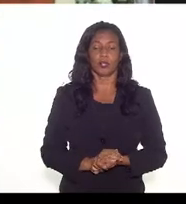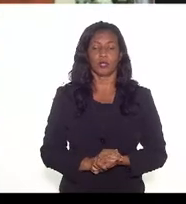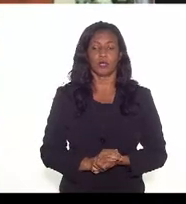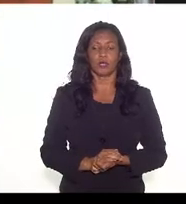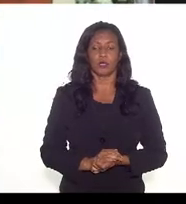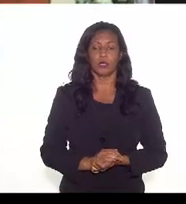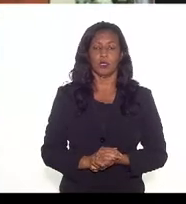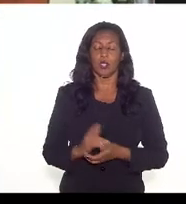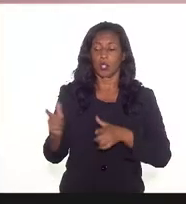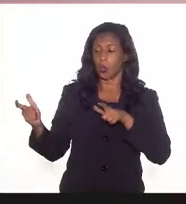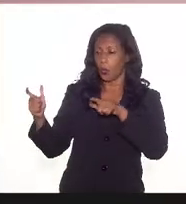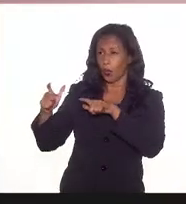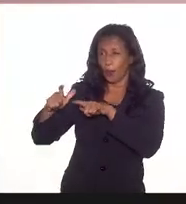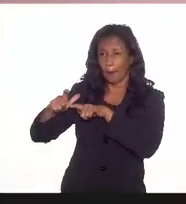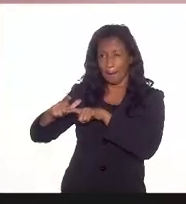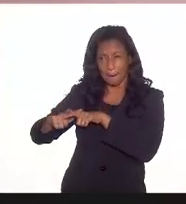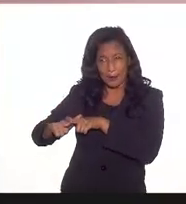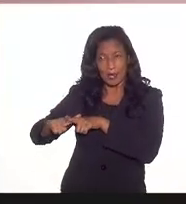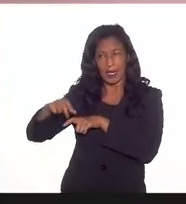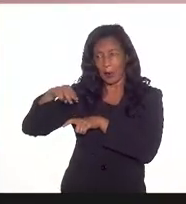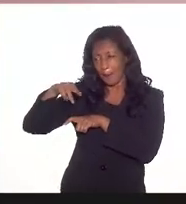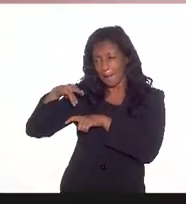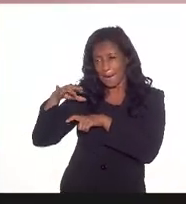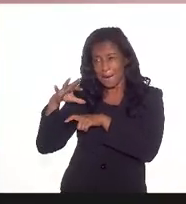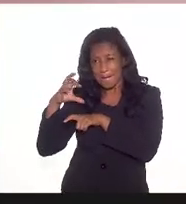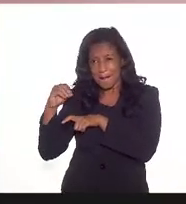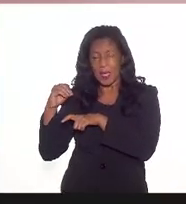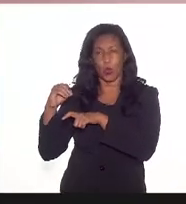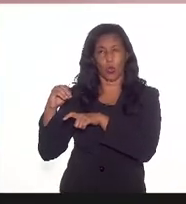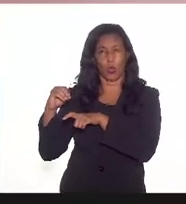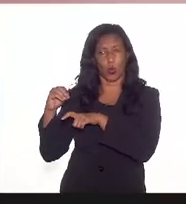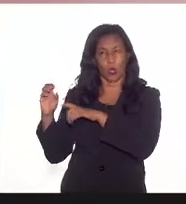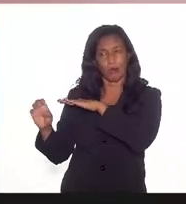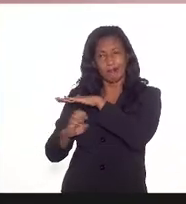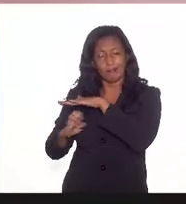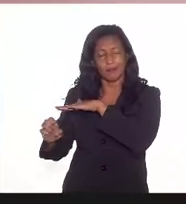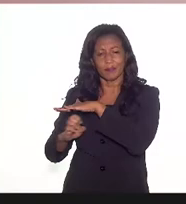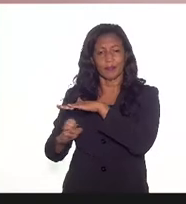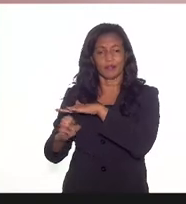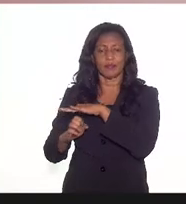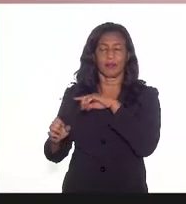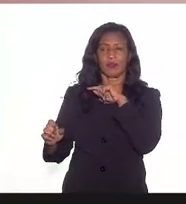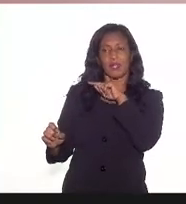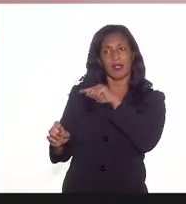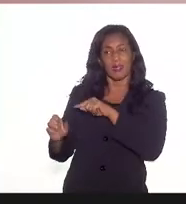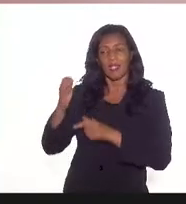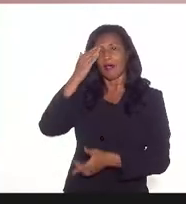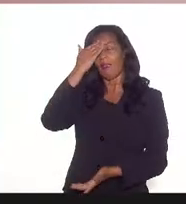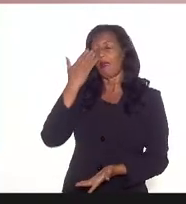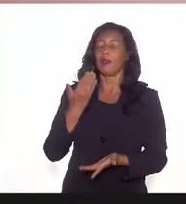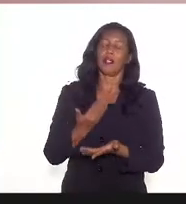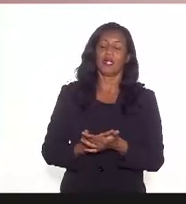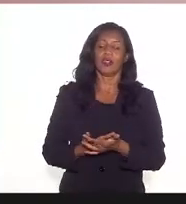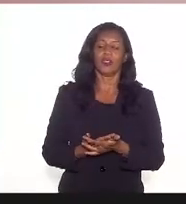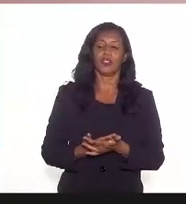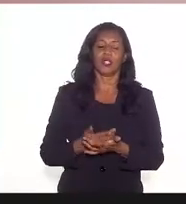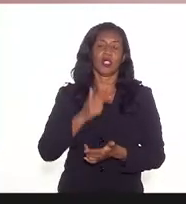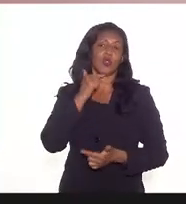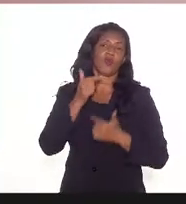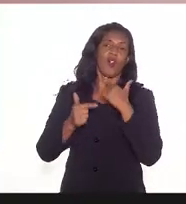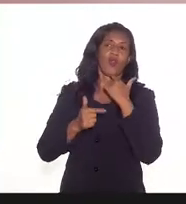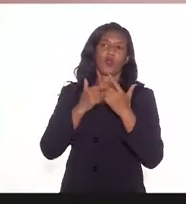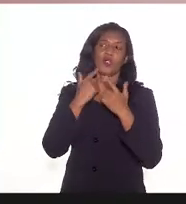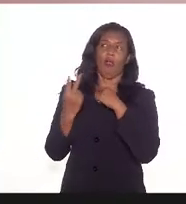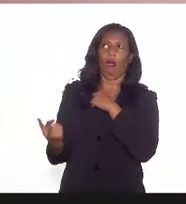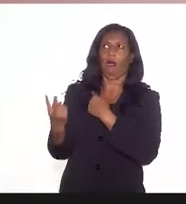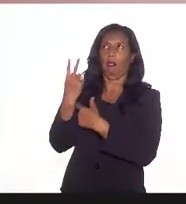o micro, o pequeno, o muito pequeno, né, o informal até, ele acredita que não vai conseguir atender a